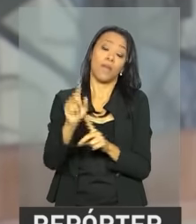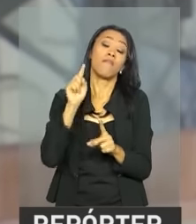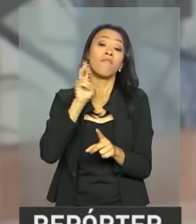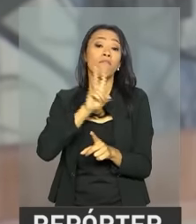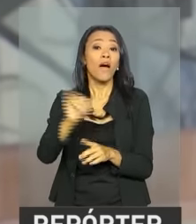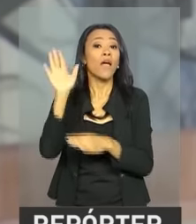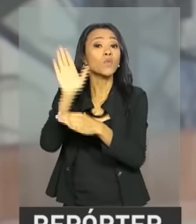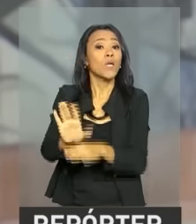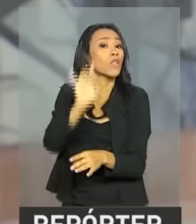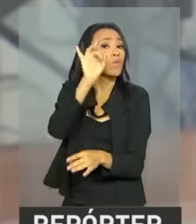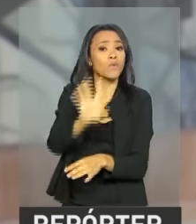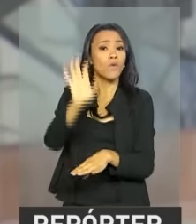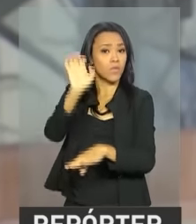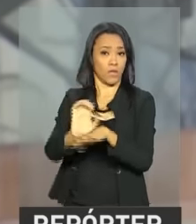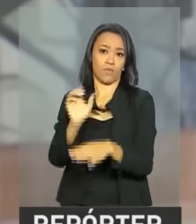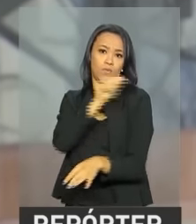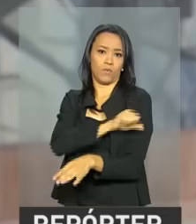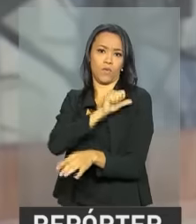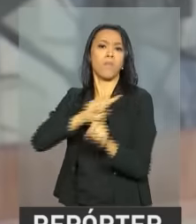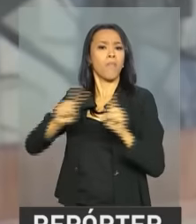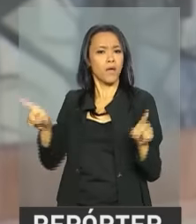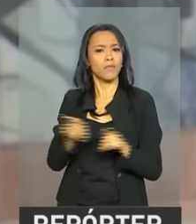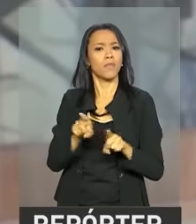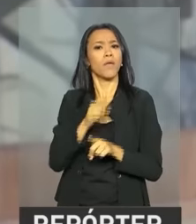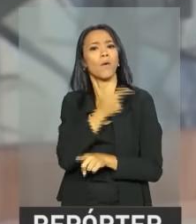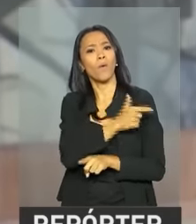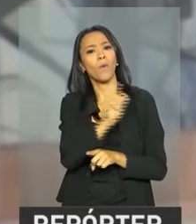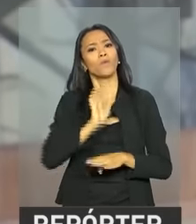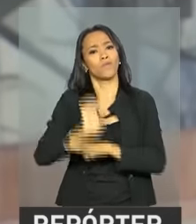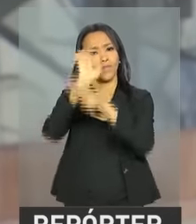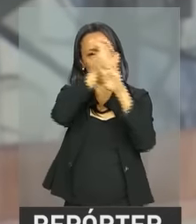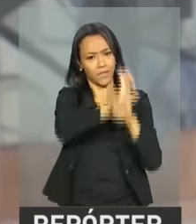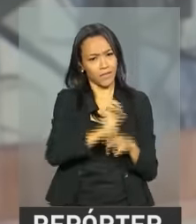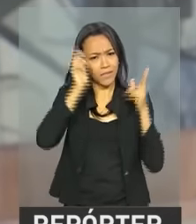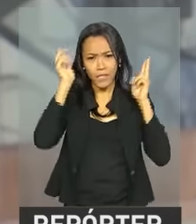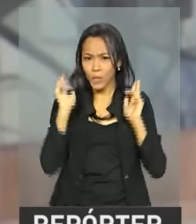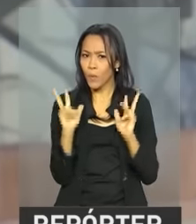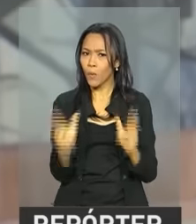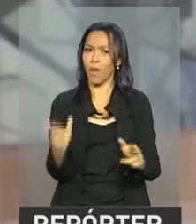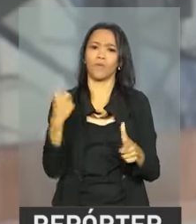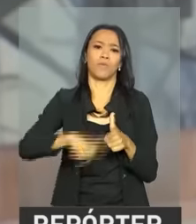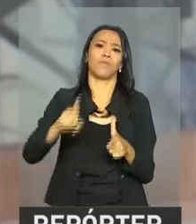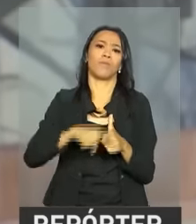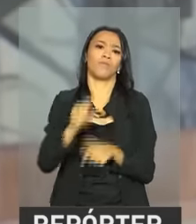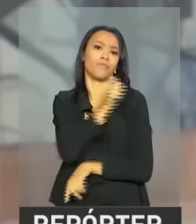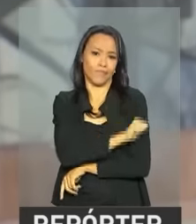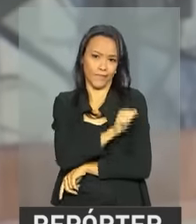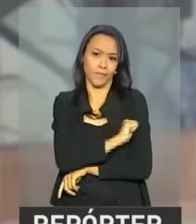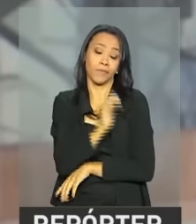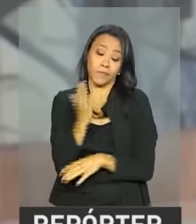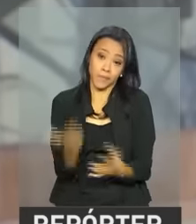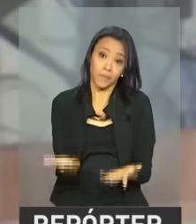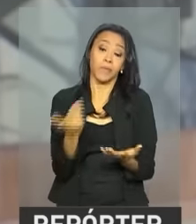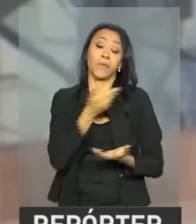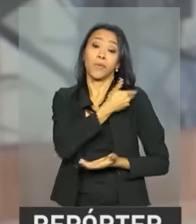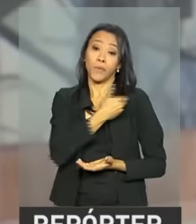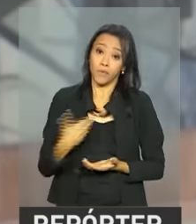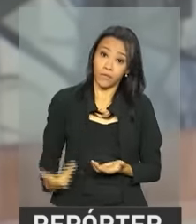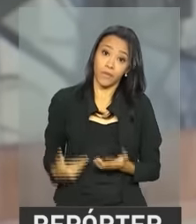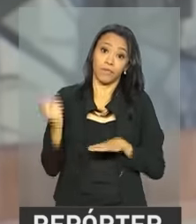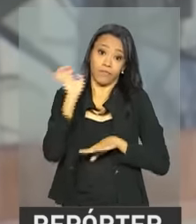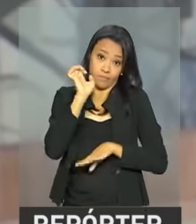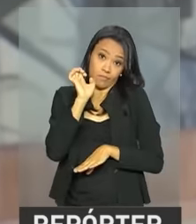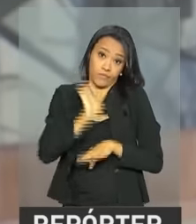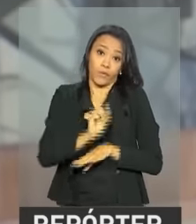não só o Rio de Janeiro mas também outros estados que estão em situação semelhante por outro lado o governo carioca deve